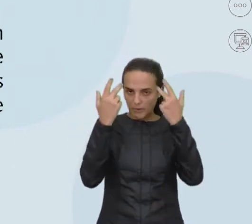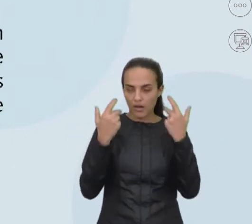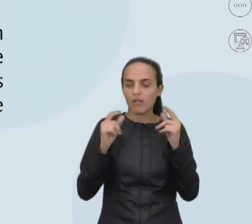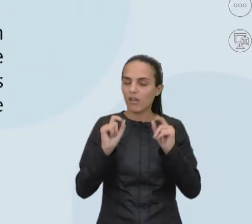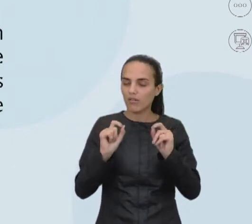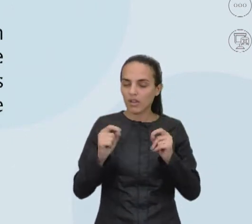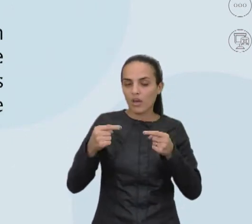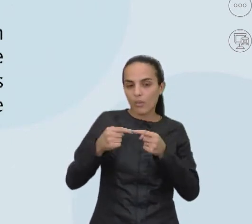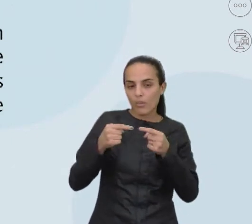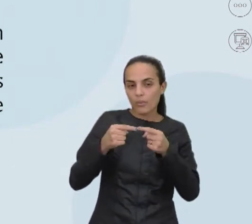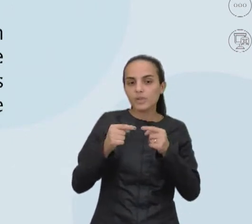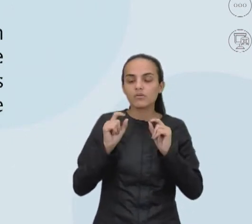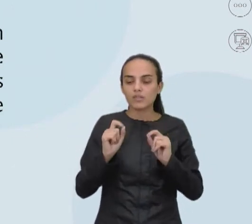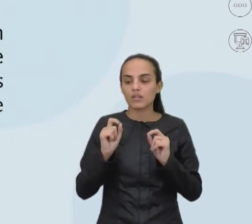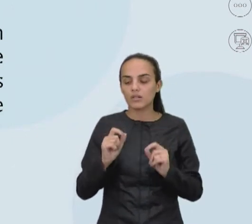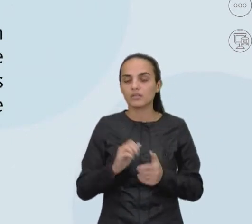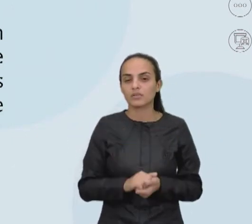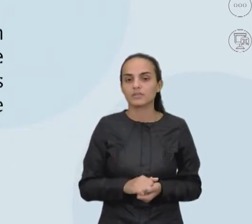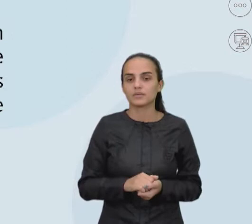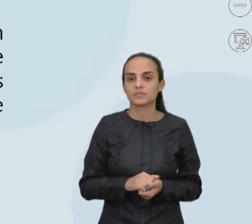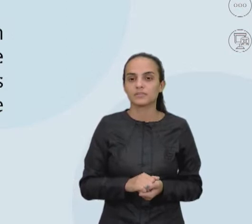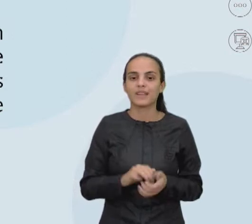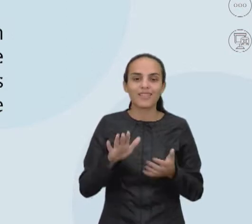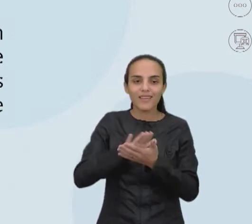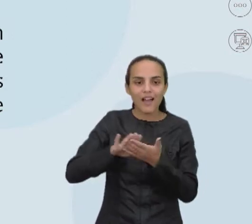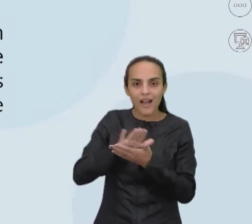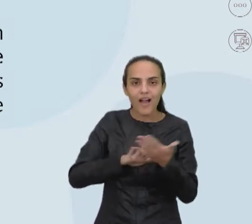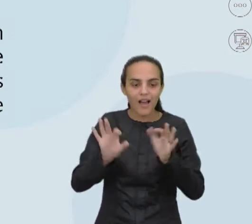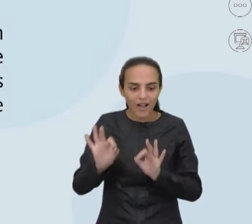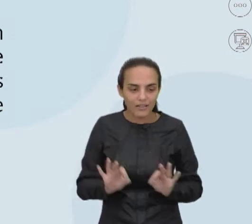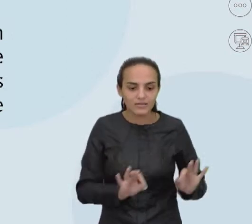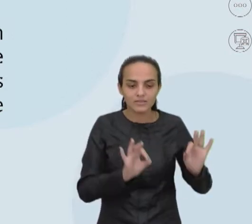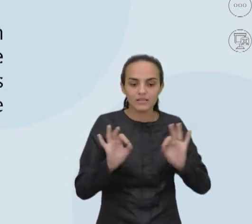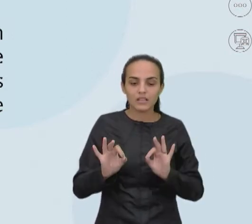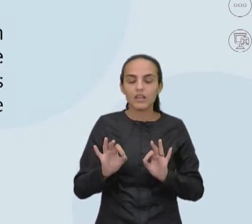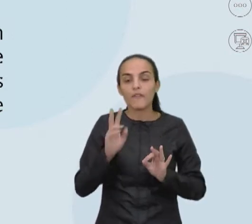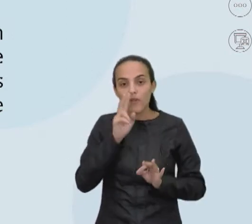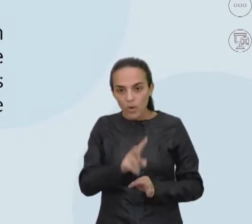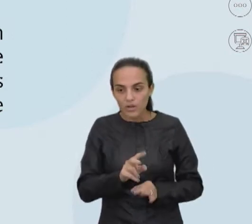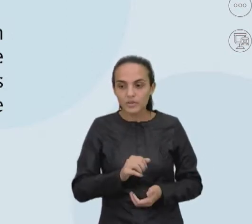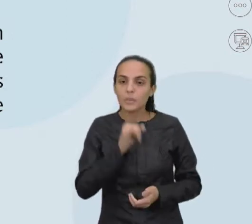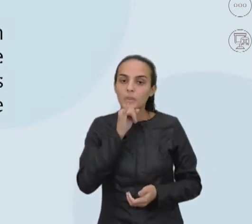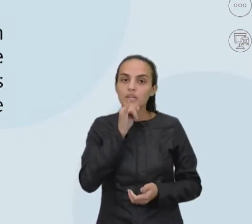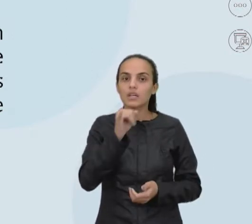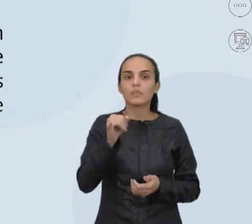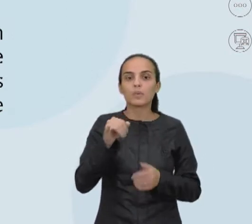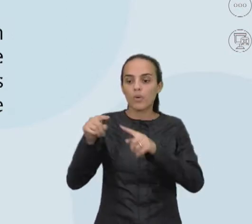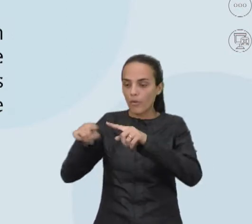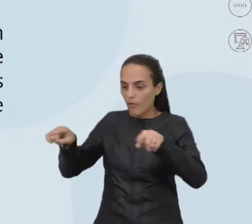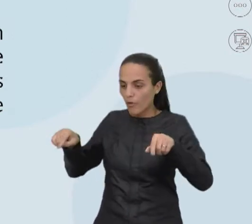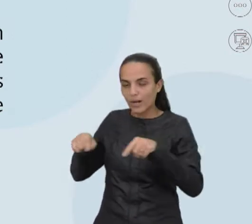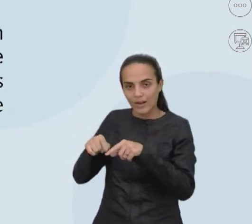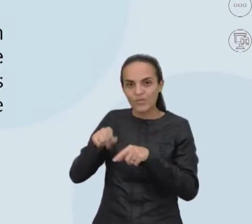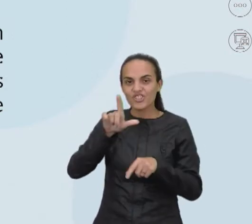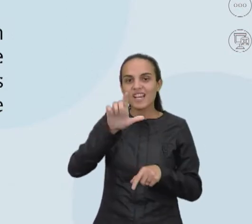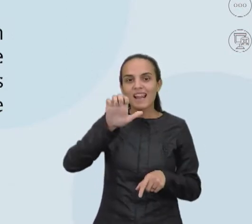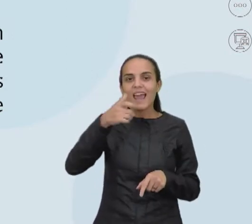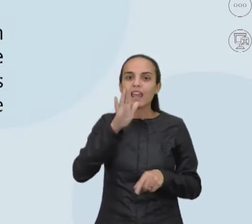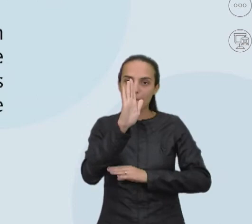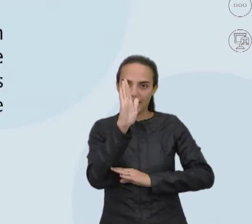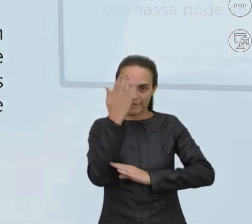aquela queima sem nenhuma eficiência. Então, tipo, o fogão a lenha, que não